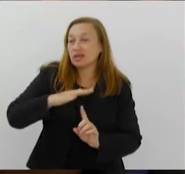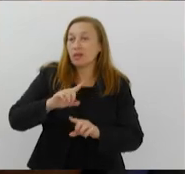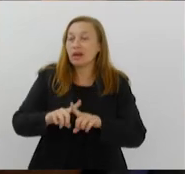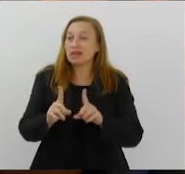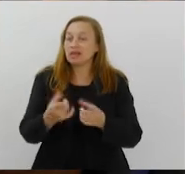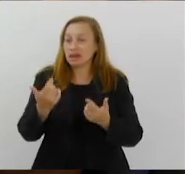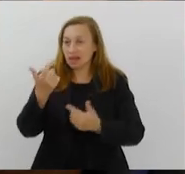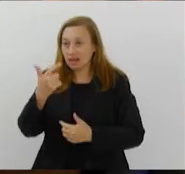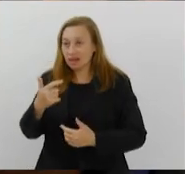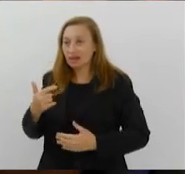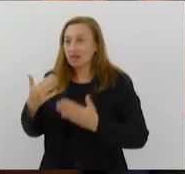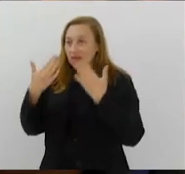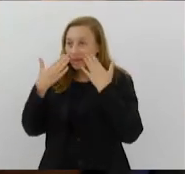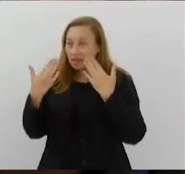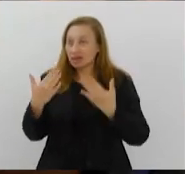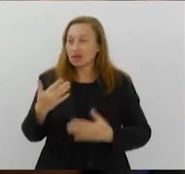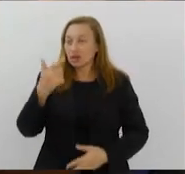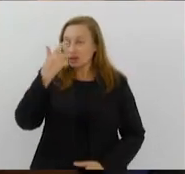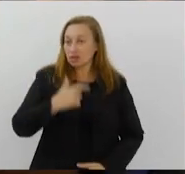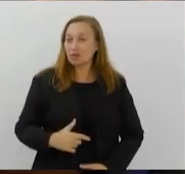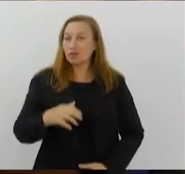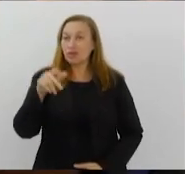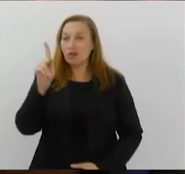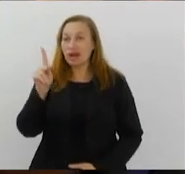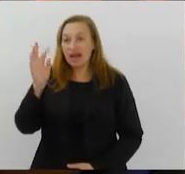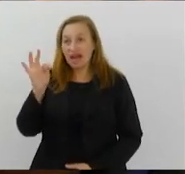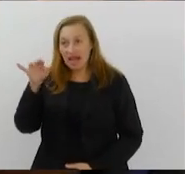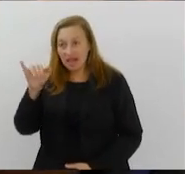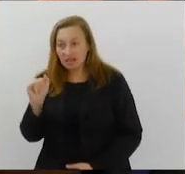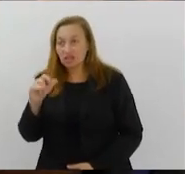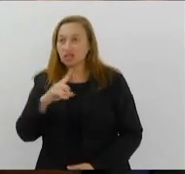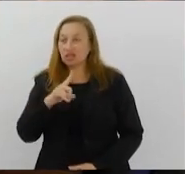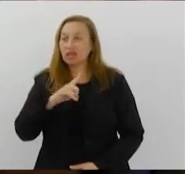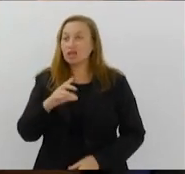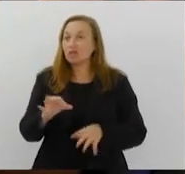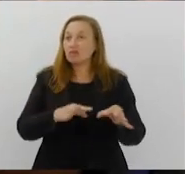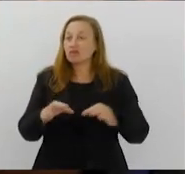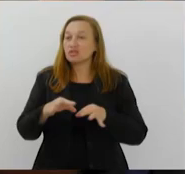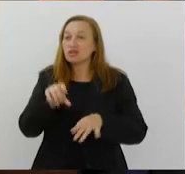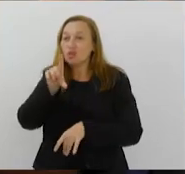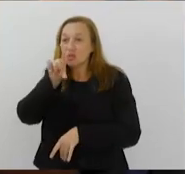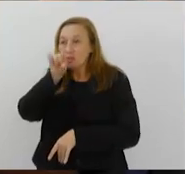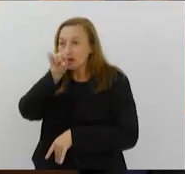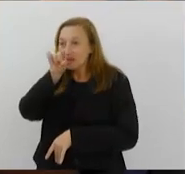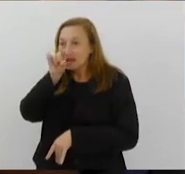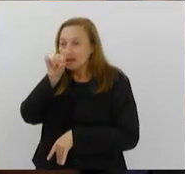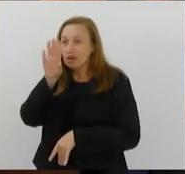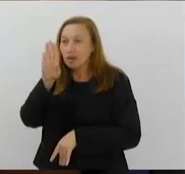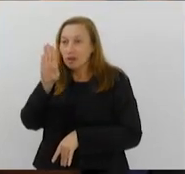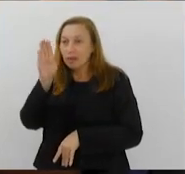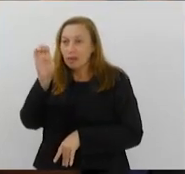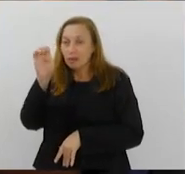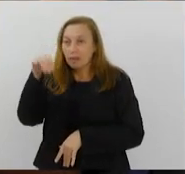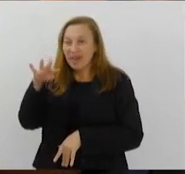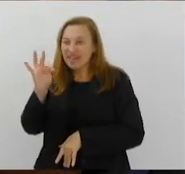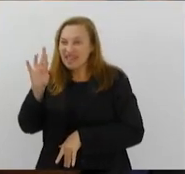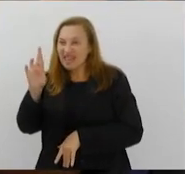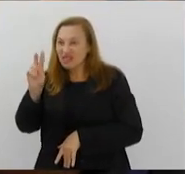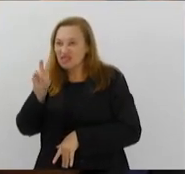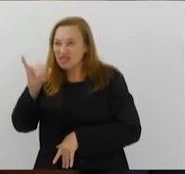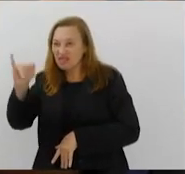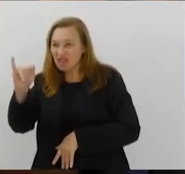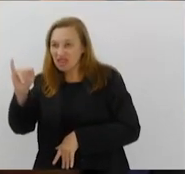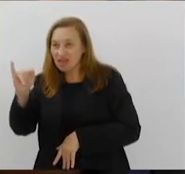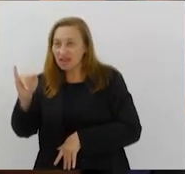Sou Kátia Mesquita. Tenho um projeto que fala sobre um passarinho, que é um bem-te-vi, que salva a humanidade de um